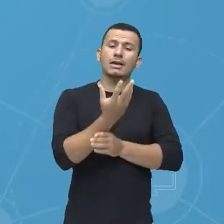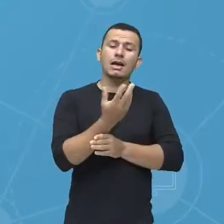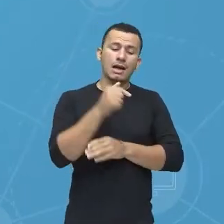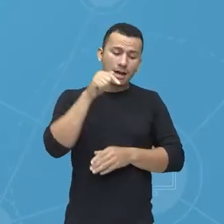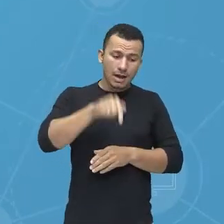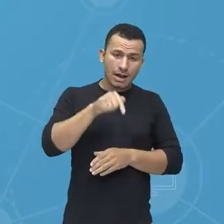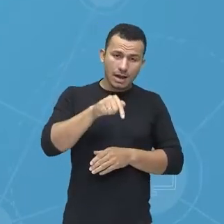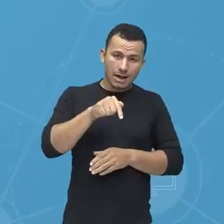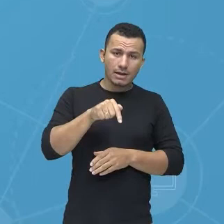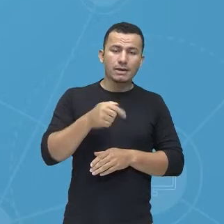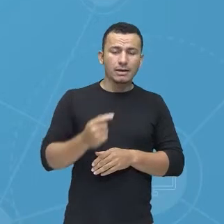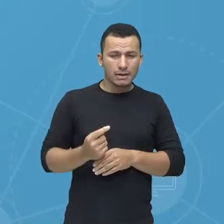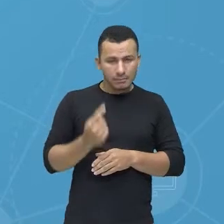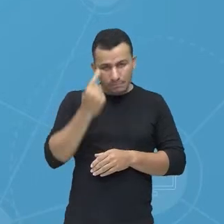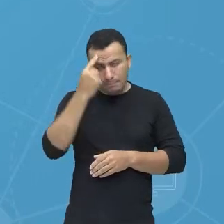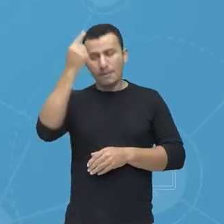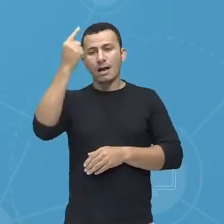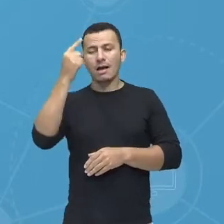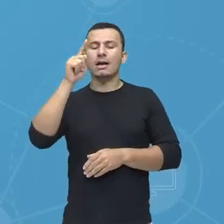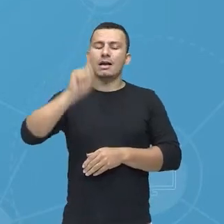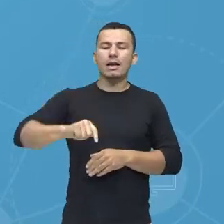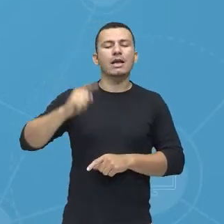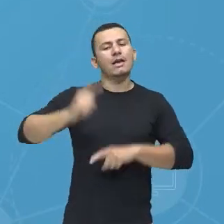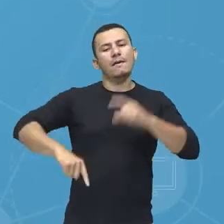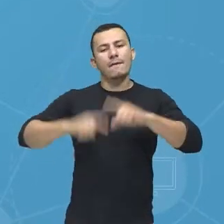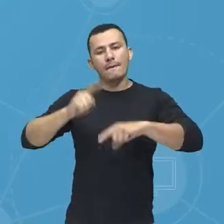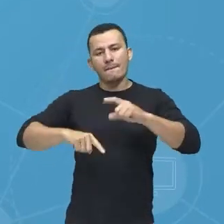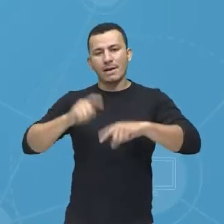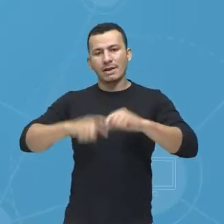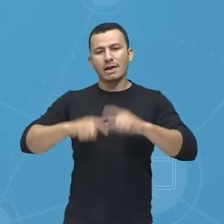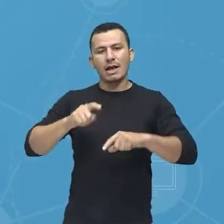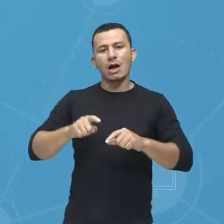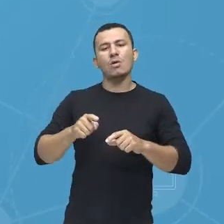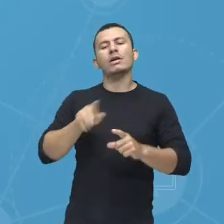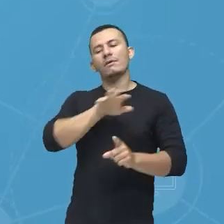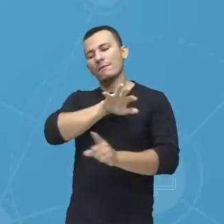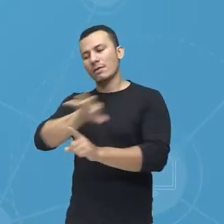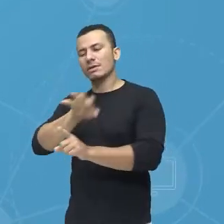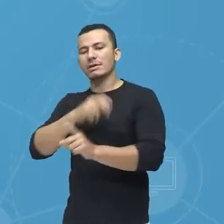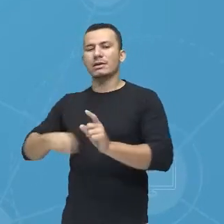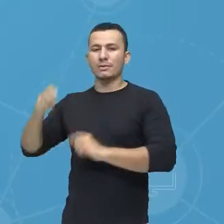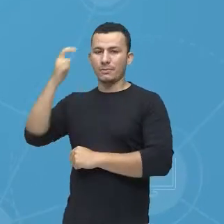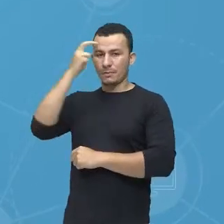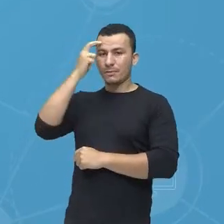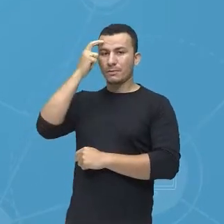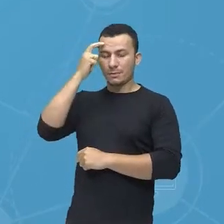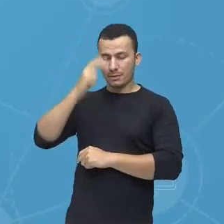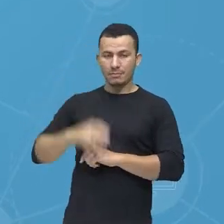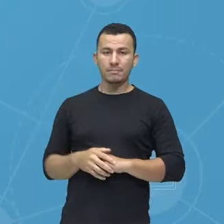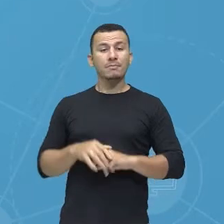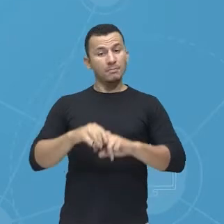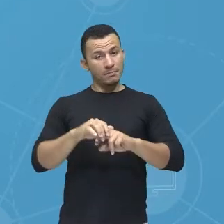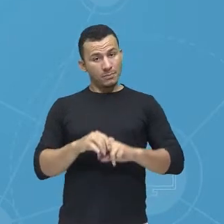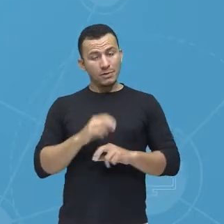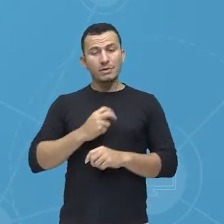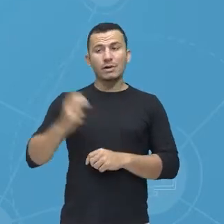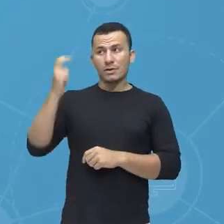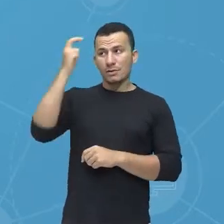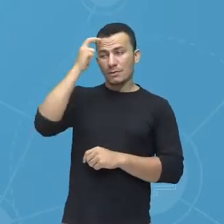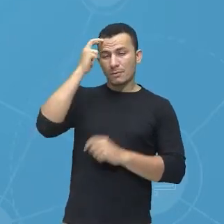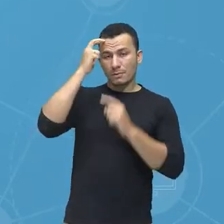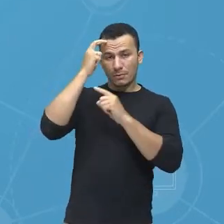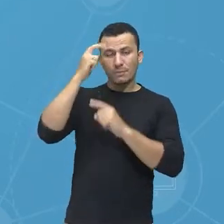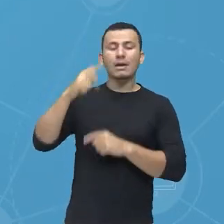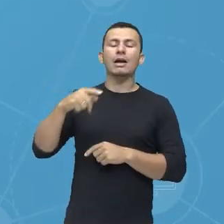cria resulta como produto na cultura. Então, a cultura é tudo